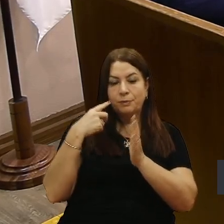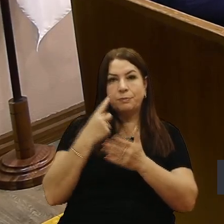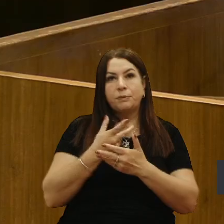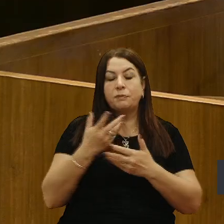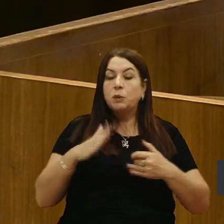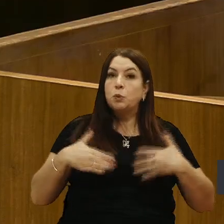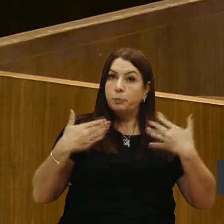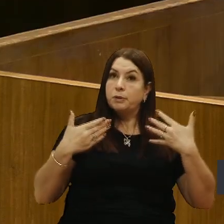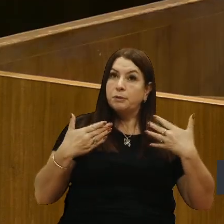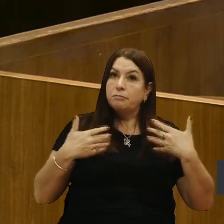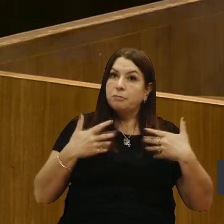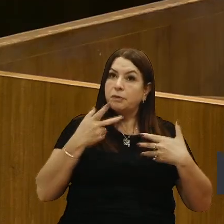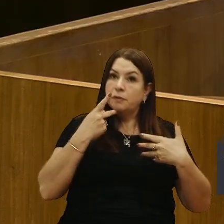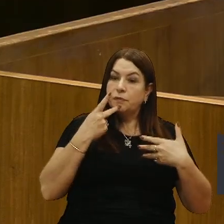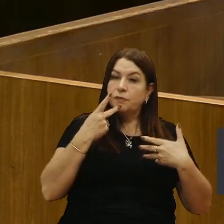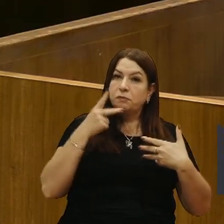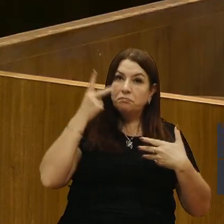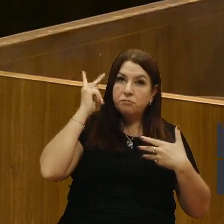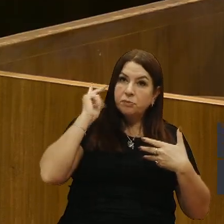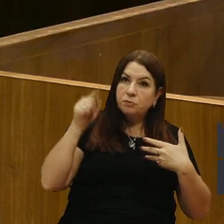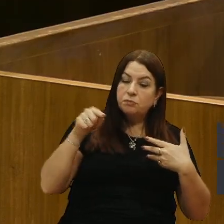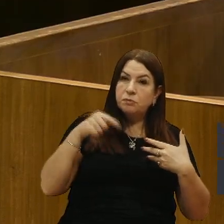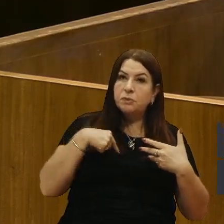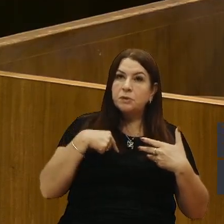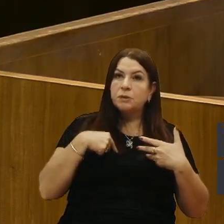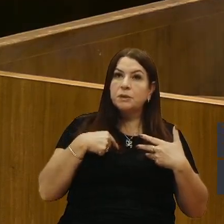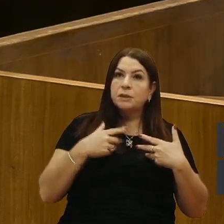uma surpresa, e eu disse para o Iago que isso é a mão